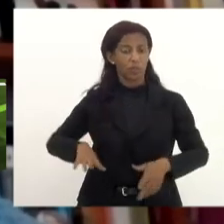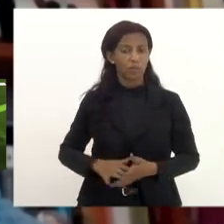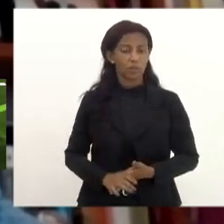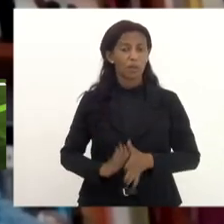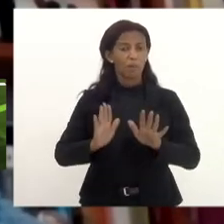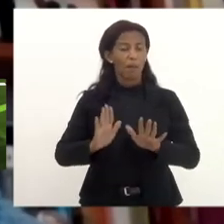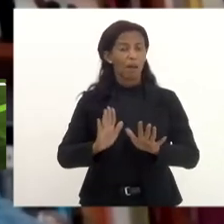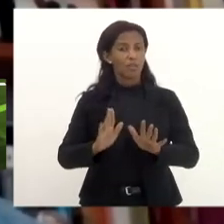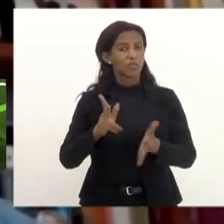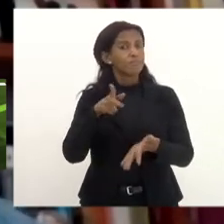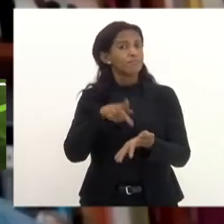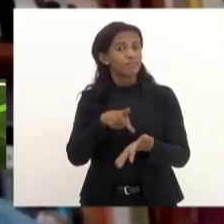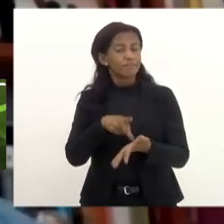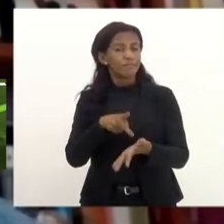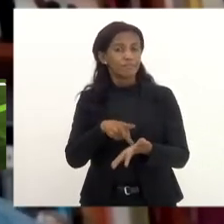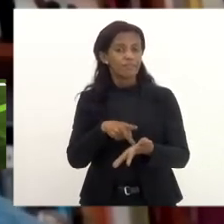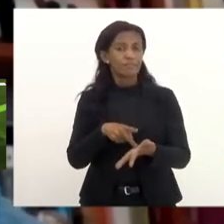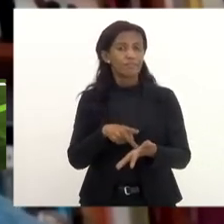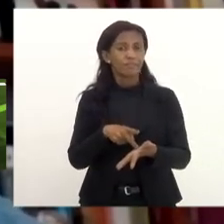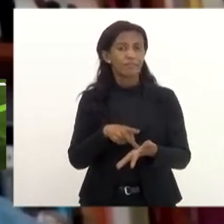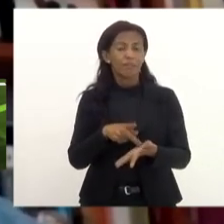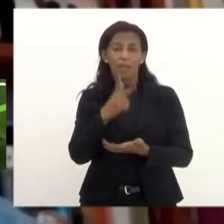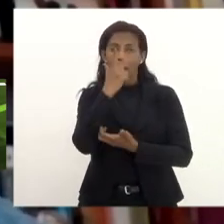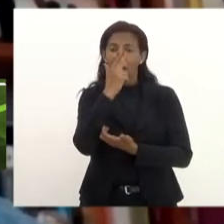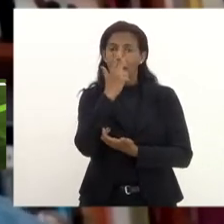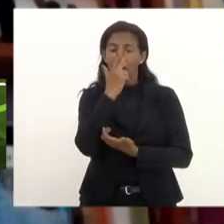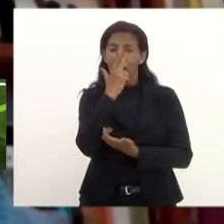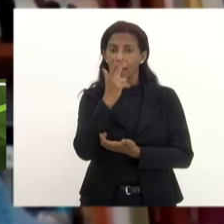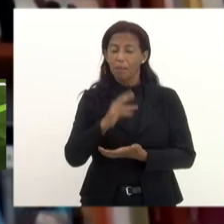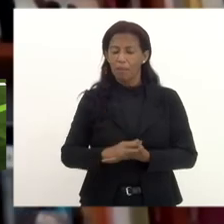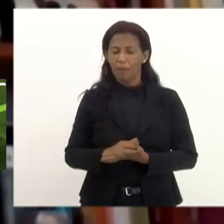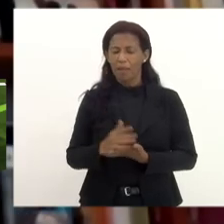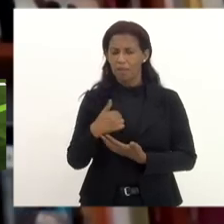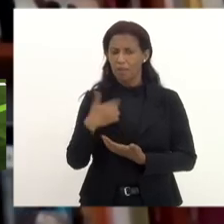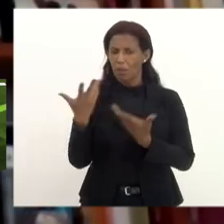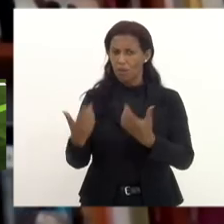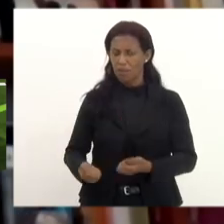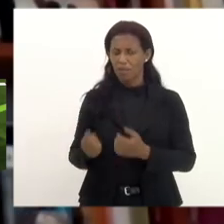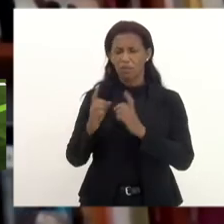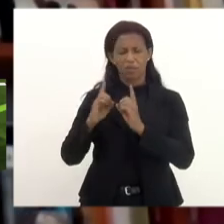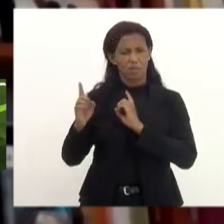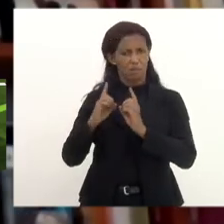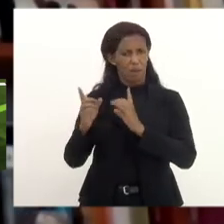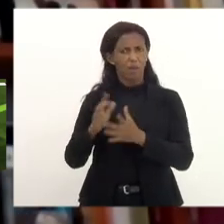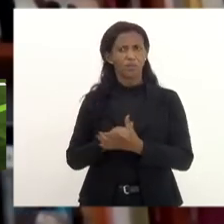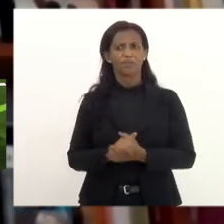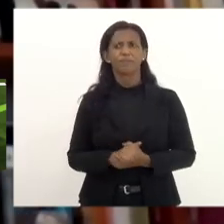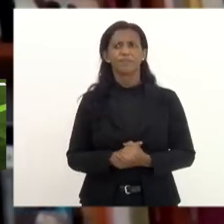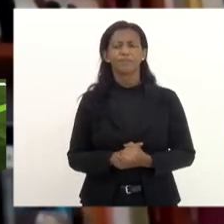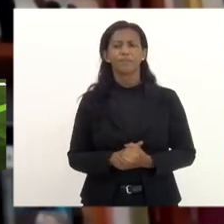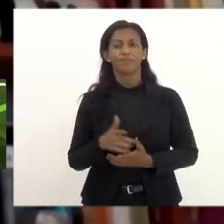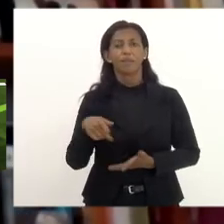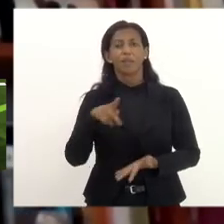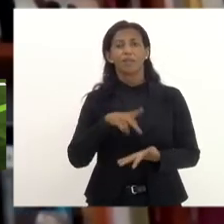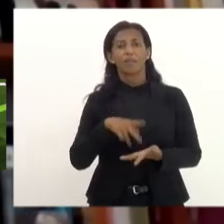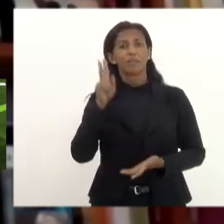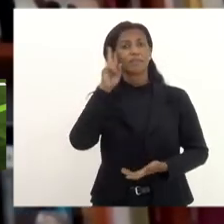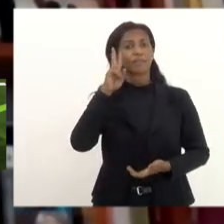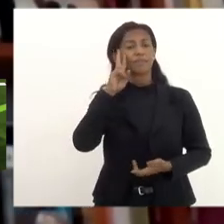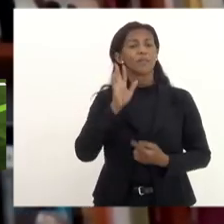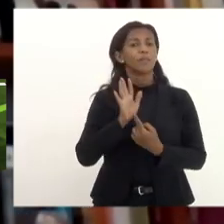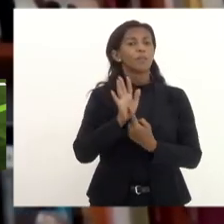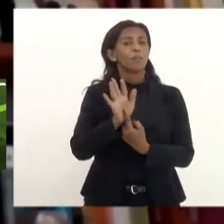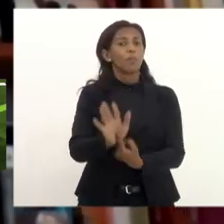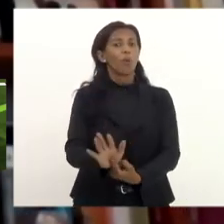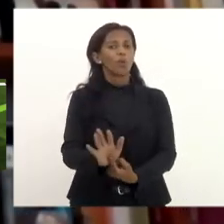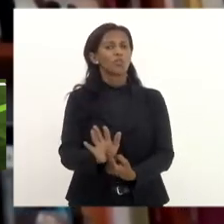Mas o fato é que, me parece, eu topo esse debate, né, em outro momento, né, que a realidade histórica mostra que não